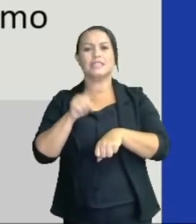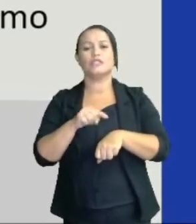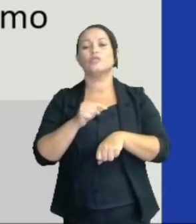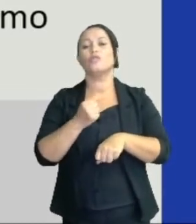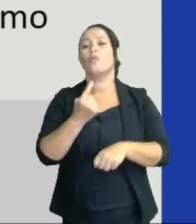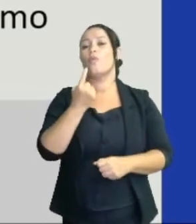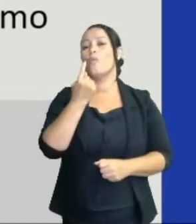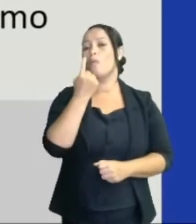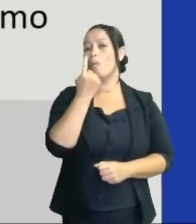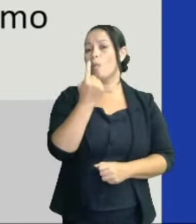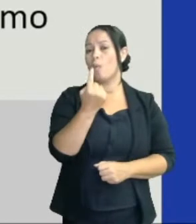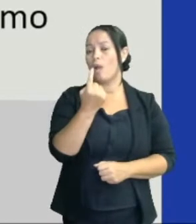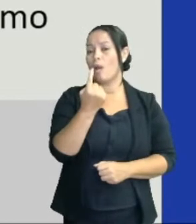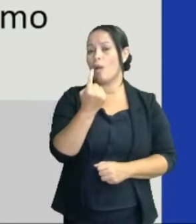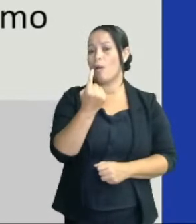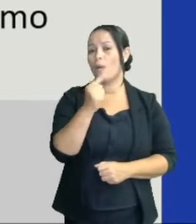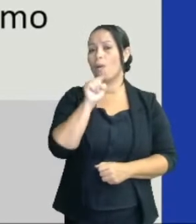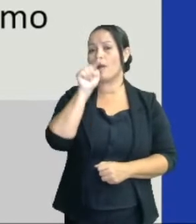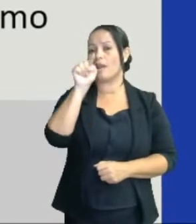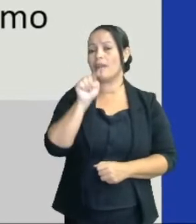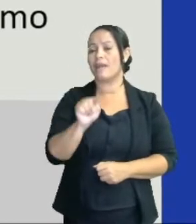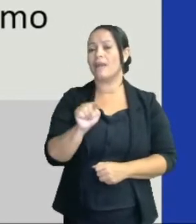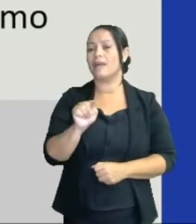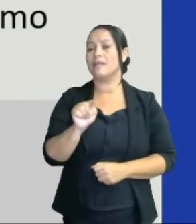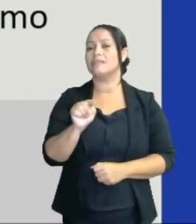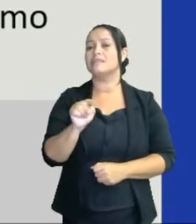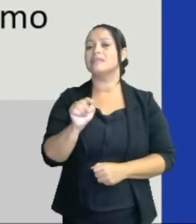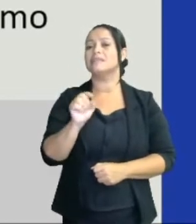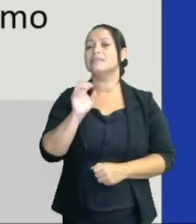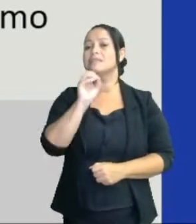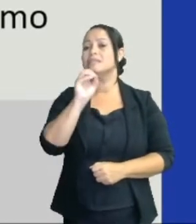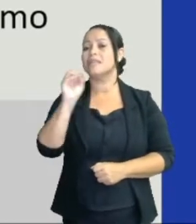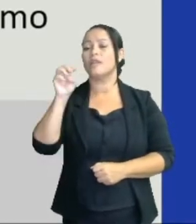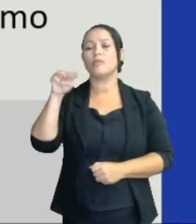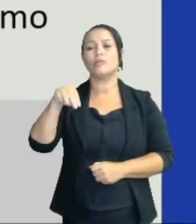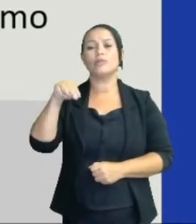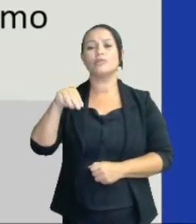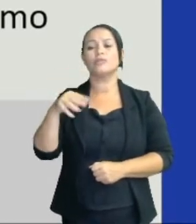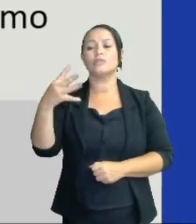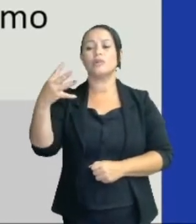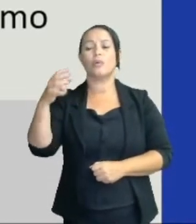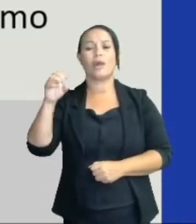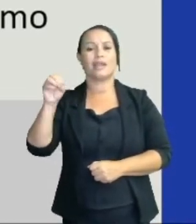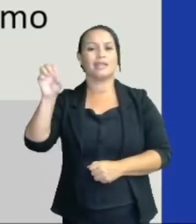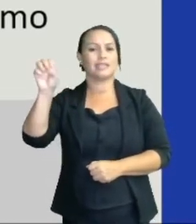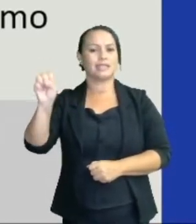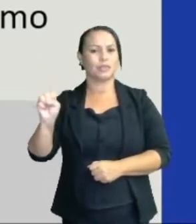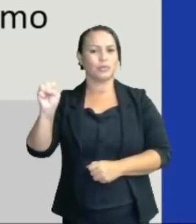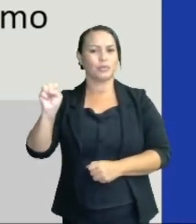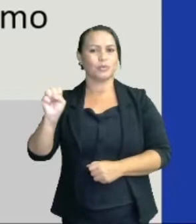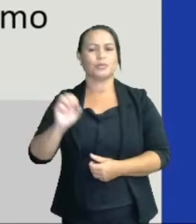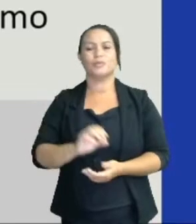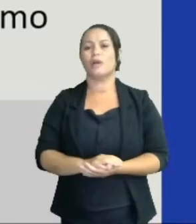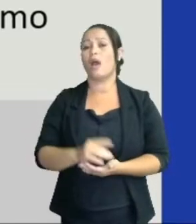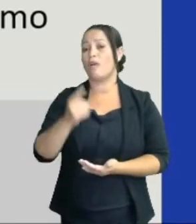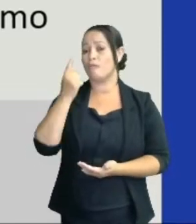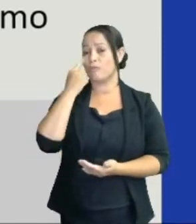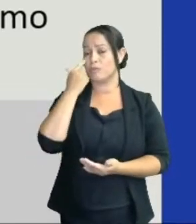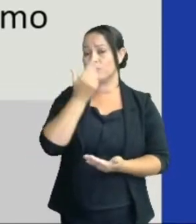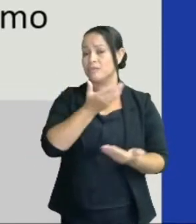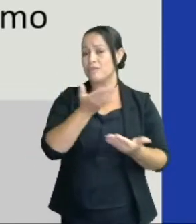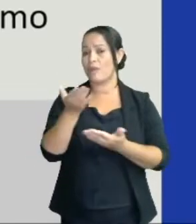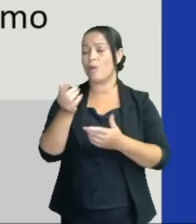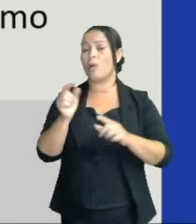são 1 hora, 0 minutos e 40 segundos. Vamos